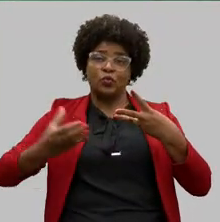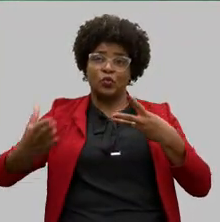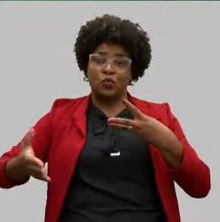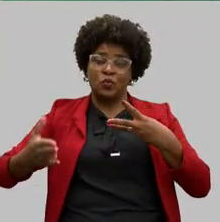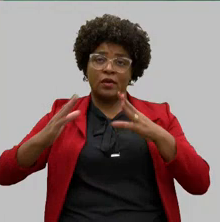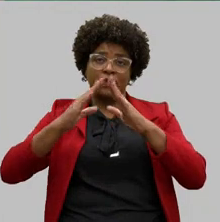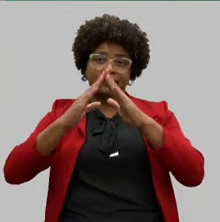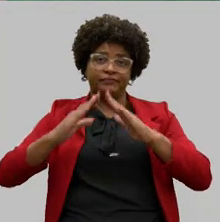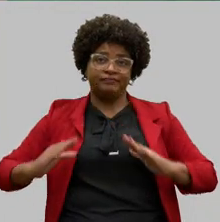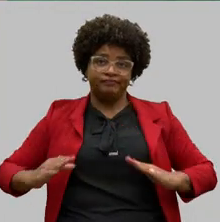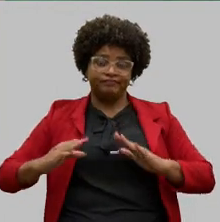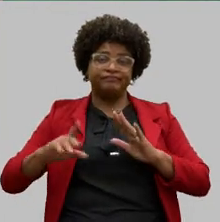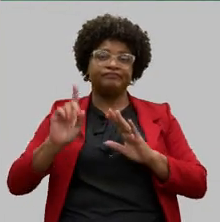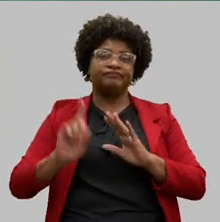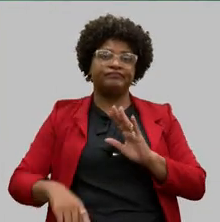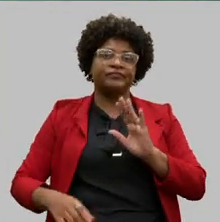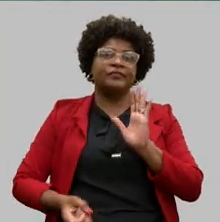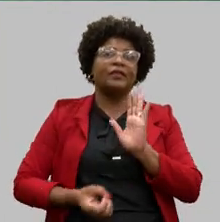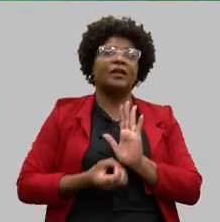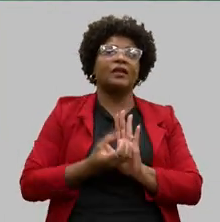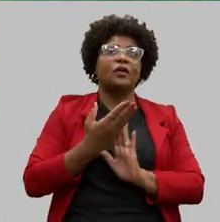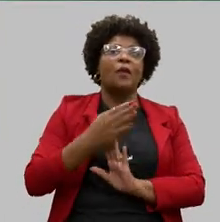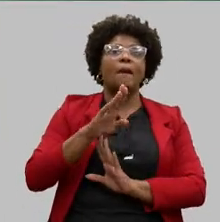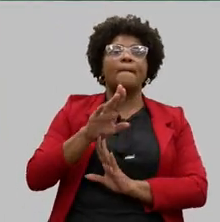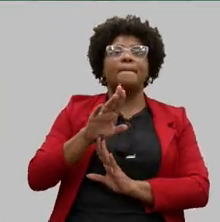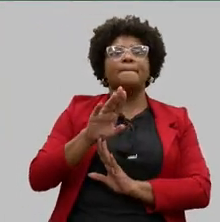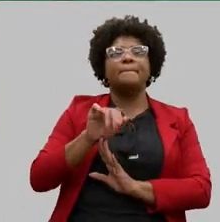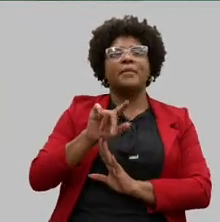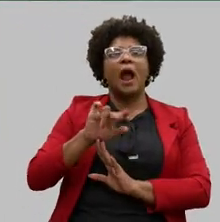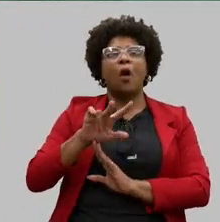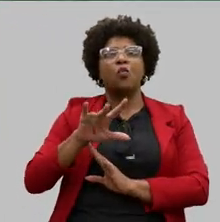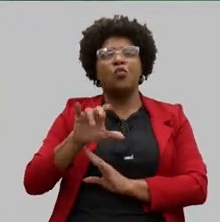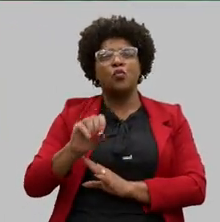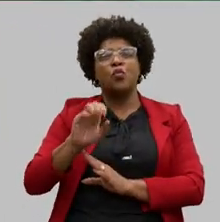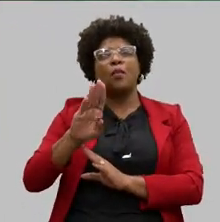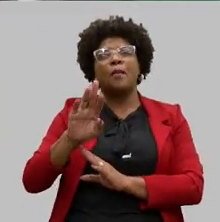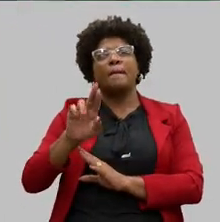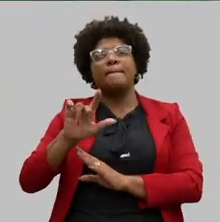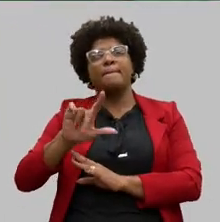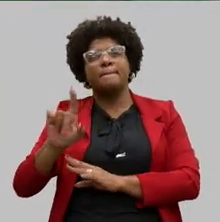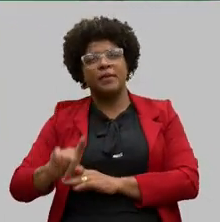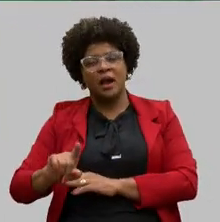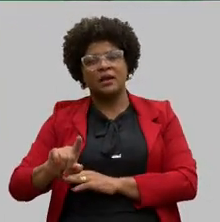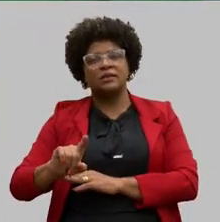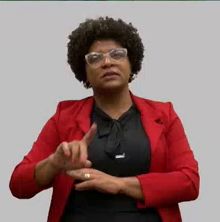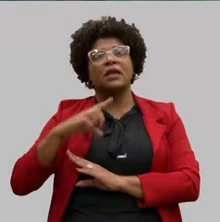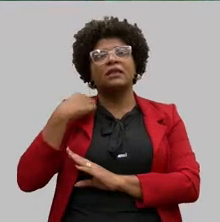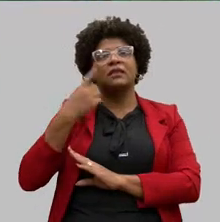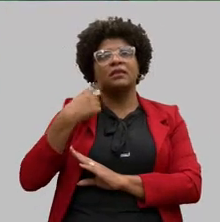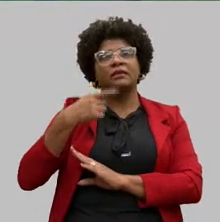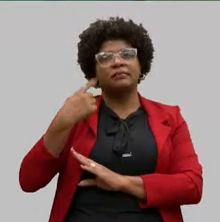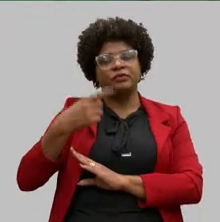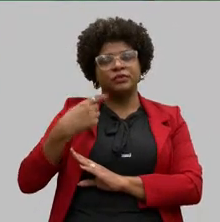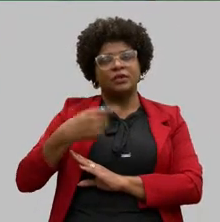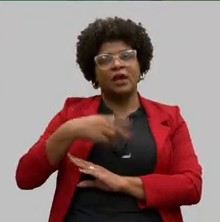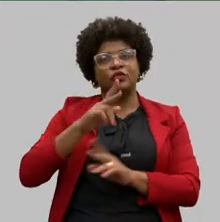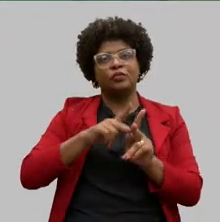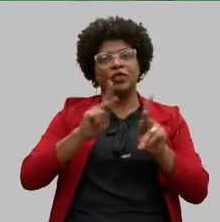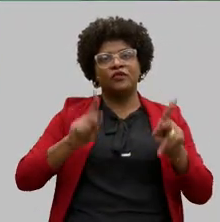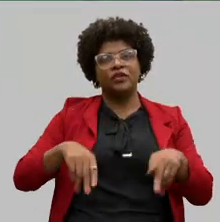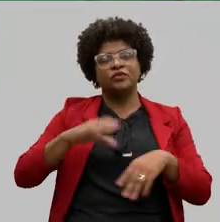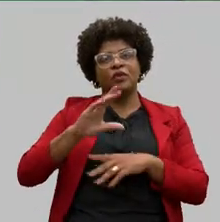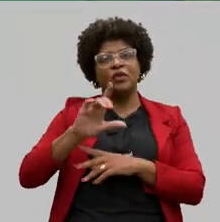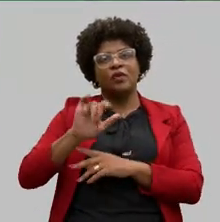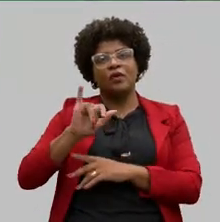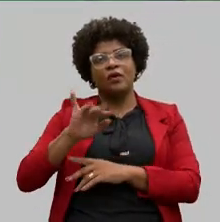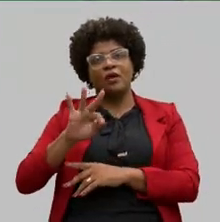que especifica de autoria Deputado Bráulio Braz relator Deputado Professor Cleiton retiramos de pauta para estar